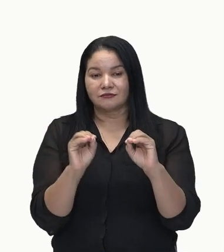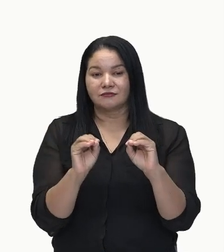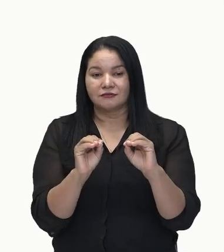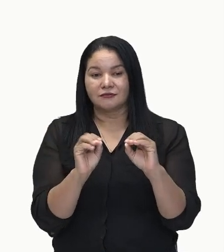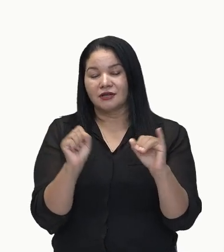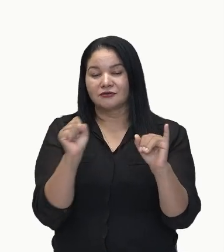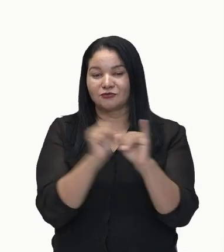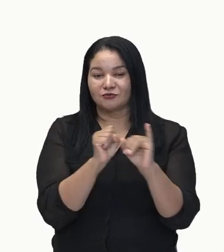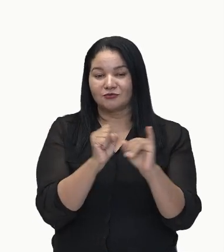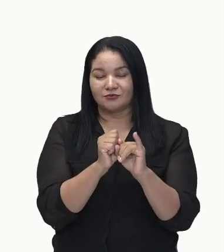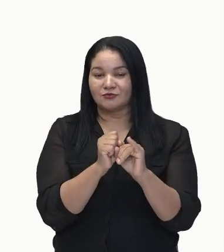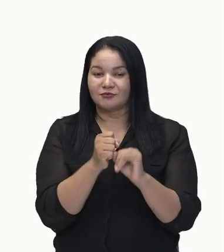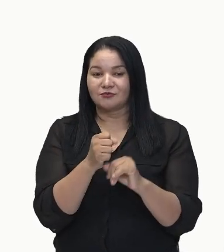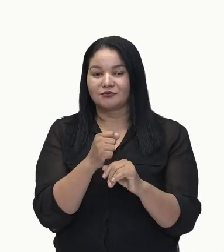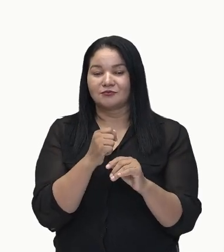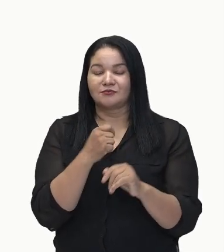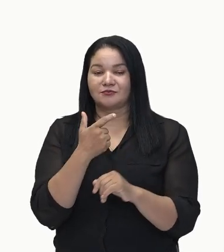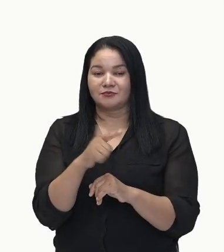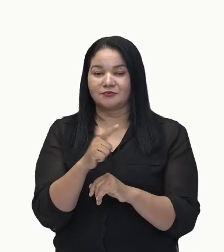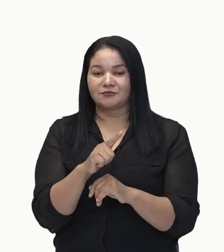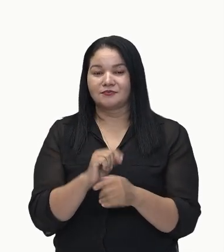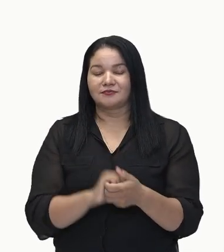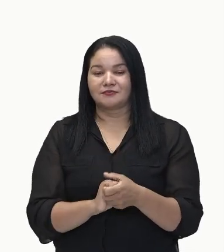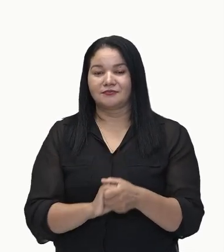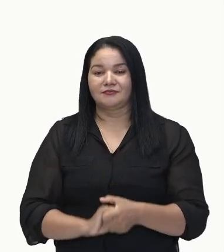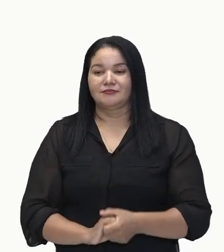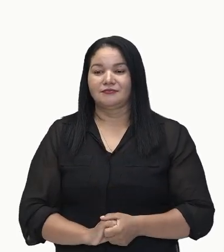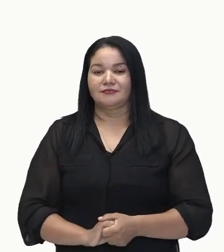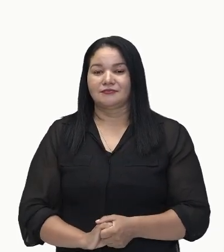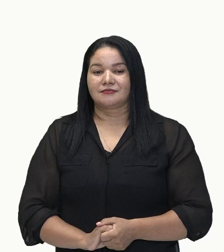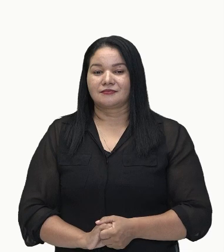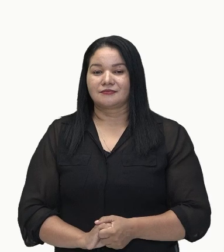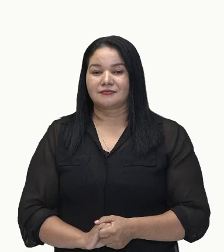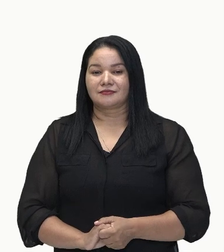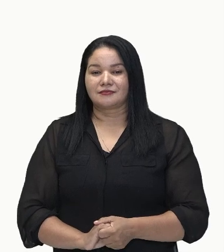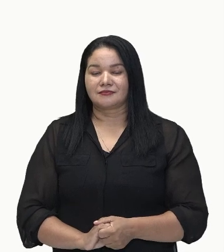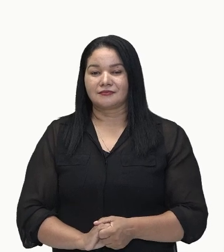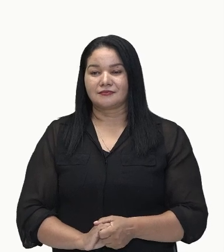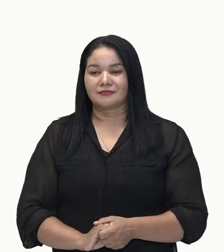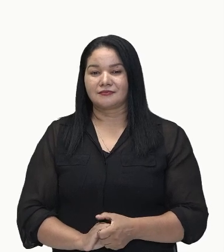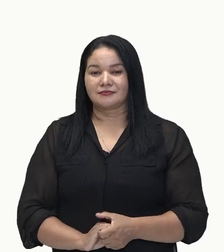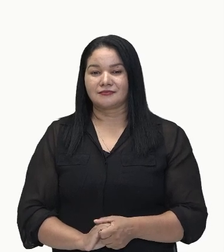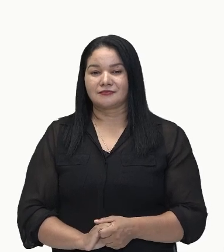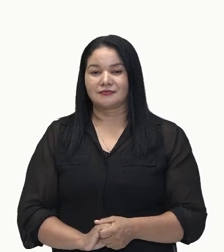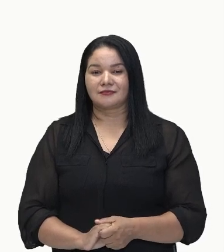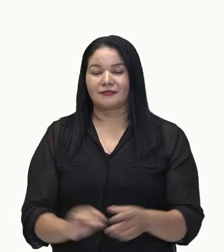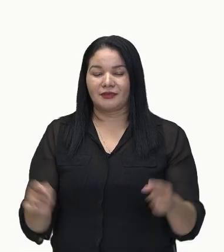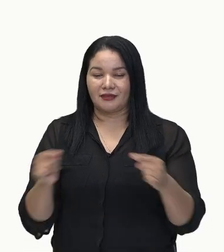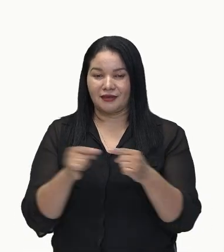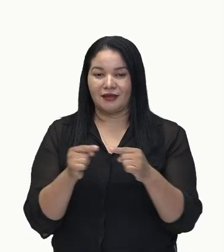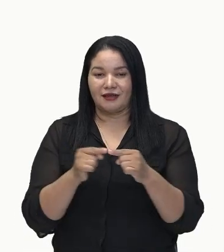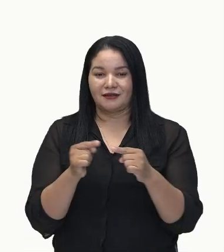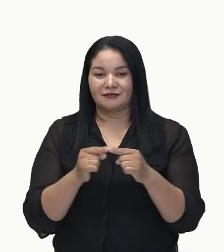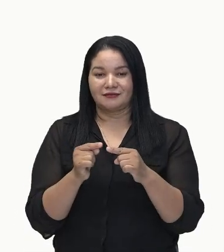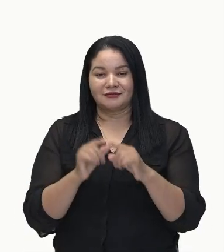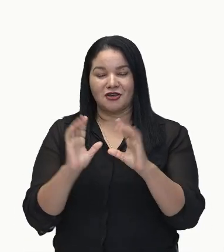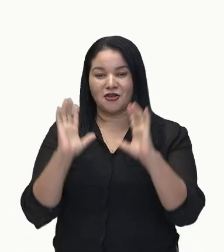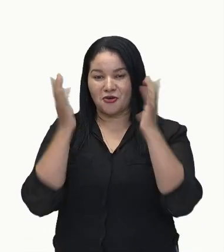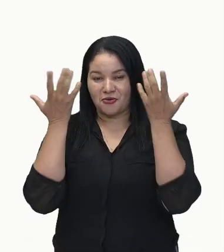exprimir fenômenos da natureza, como chover, relampejar, ventar, nevar,